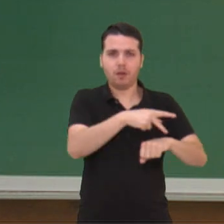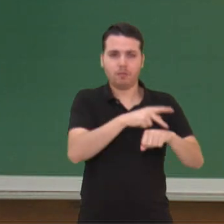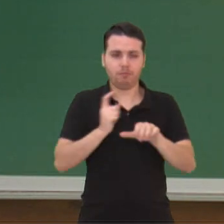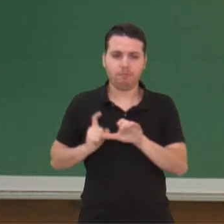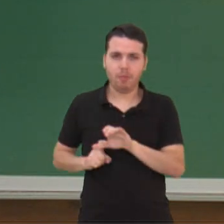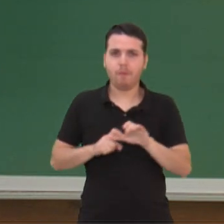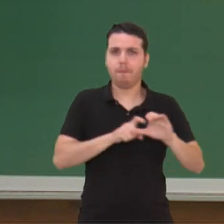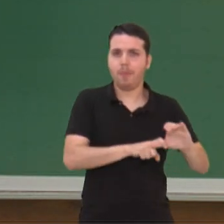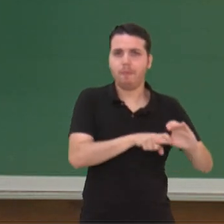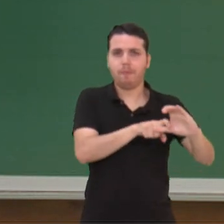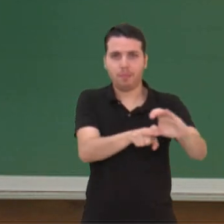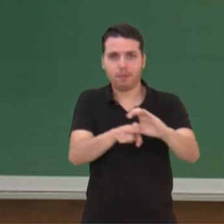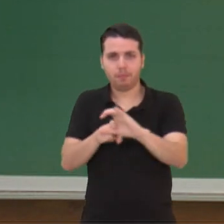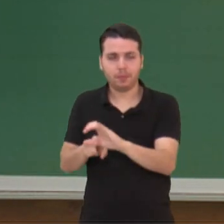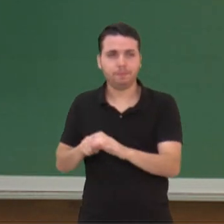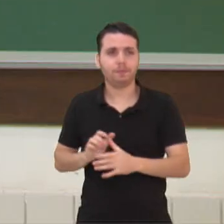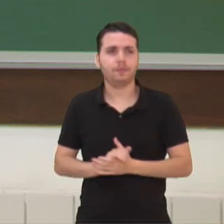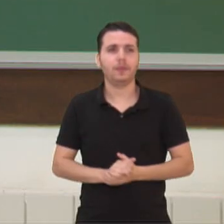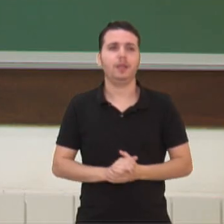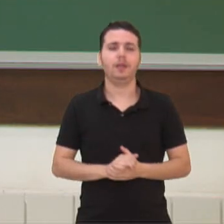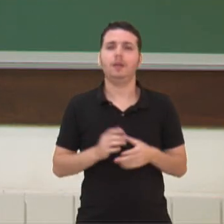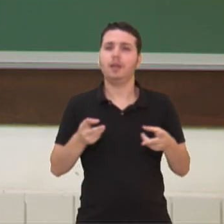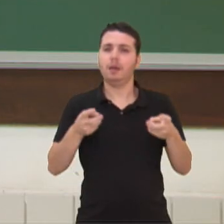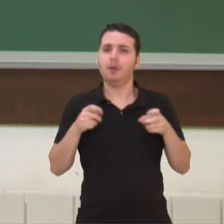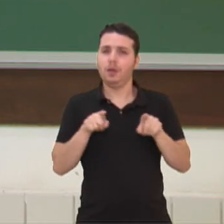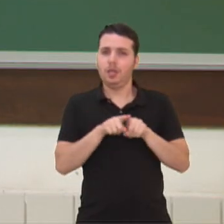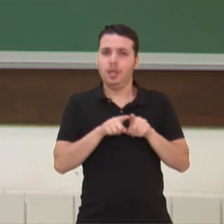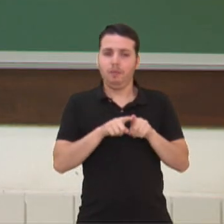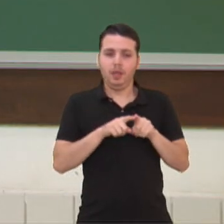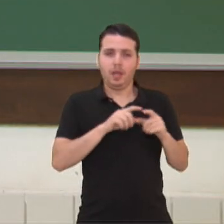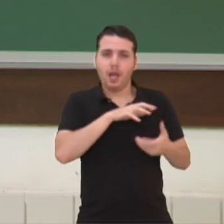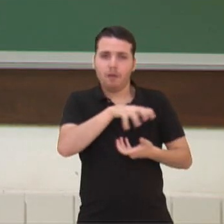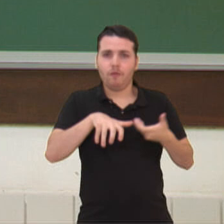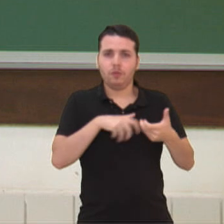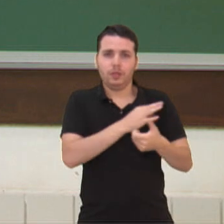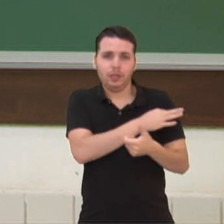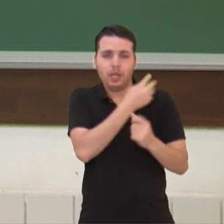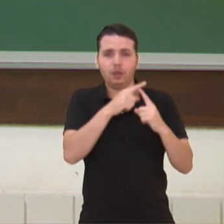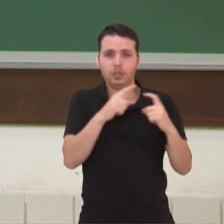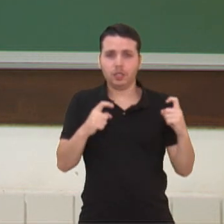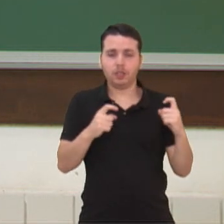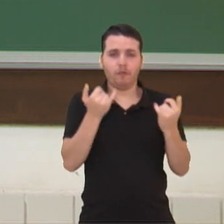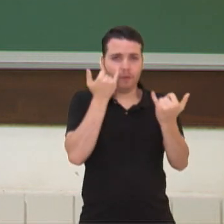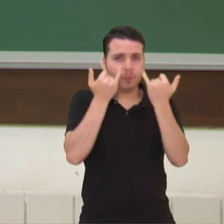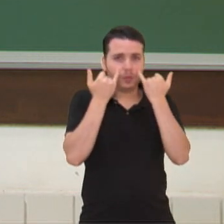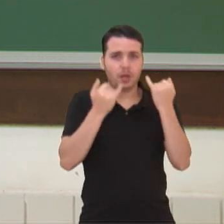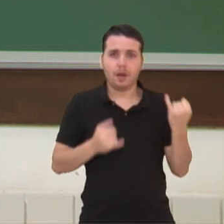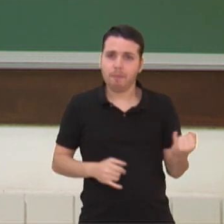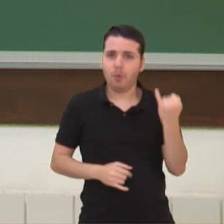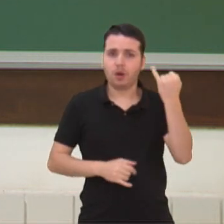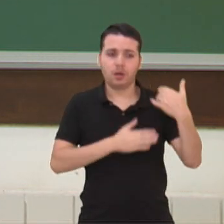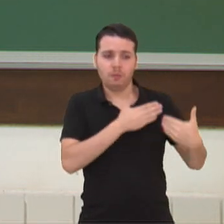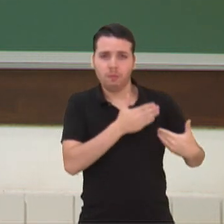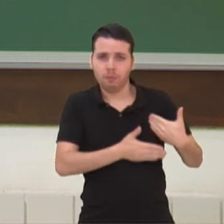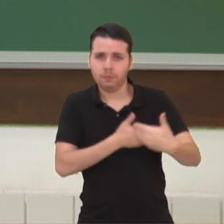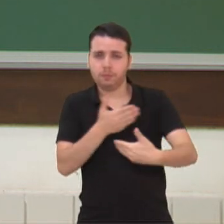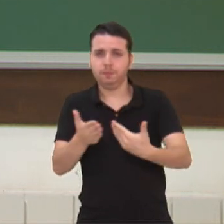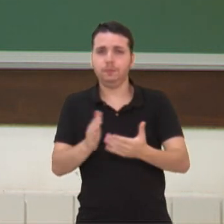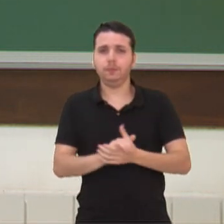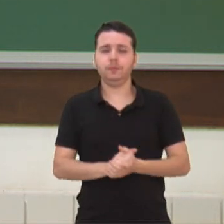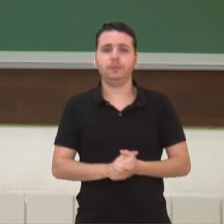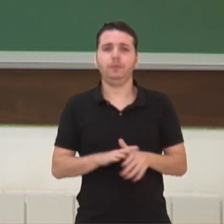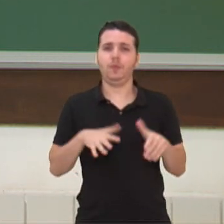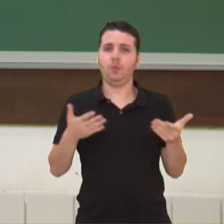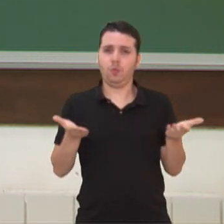dos países, verificamos também que a revolução técnico-científica e informacional foi importante nesse processo e aí hoje